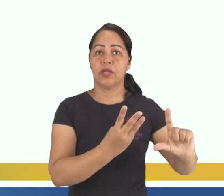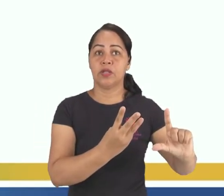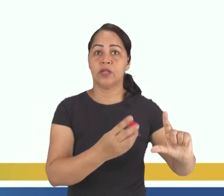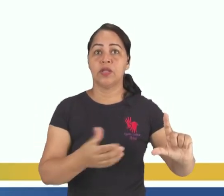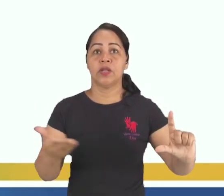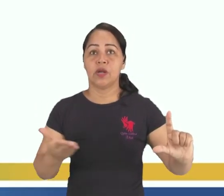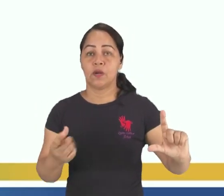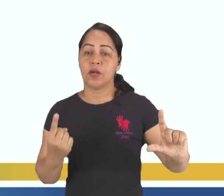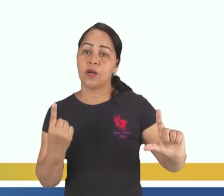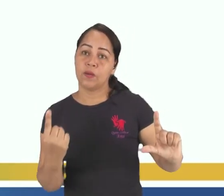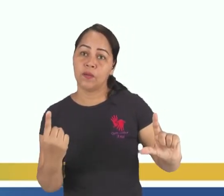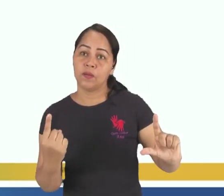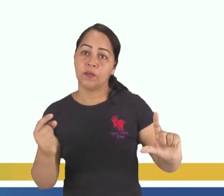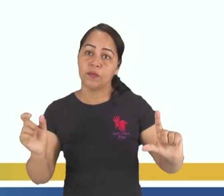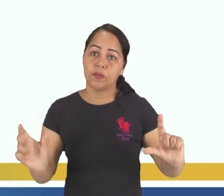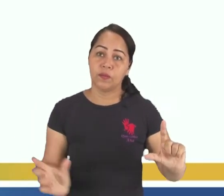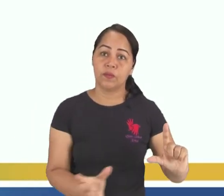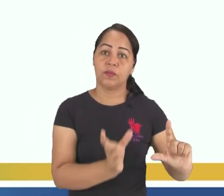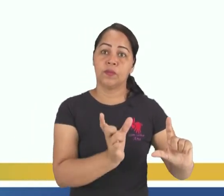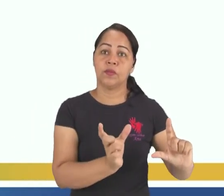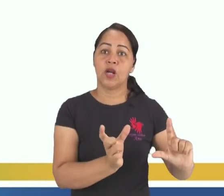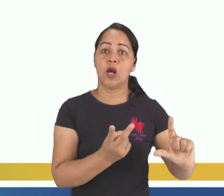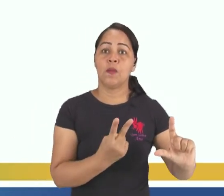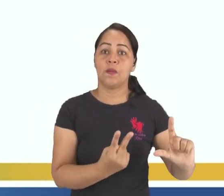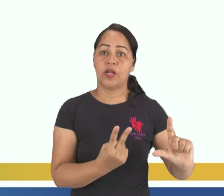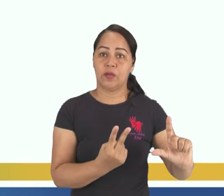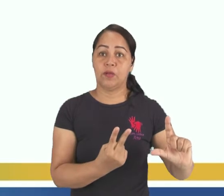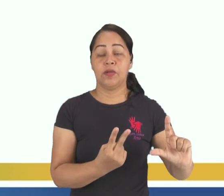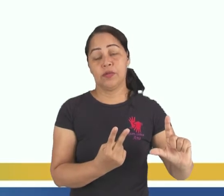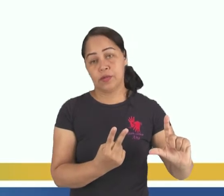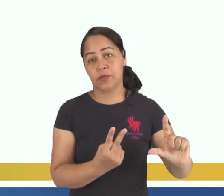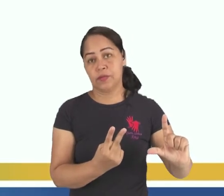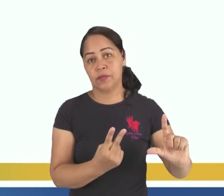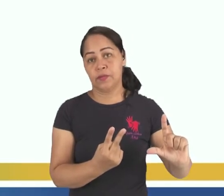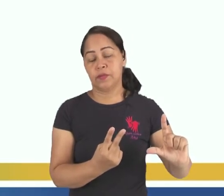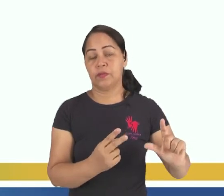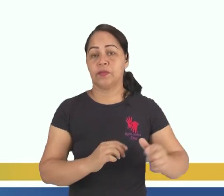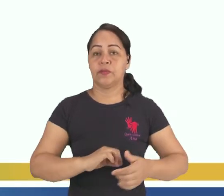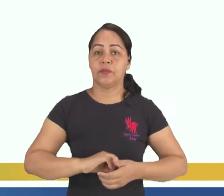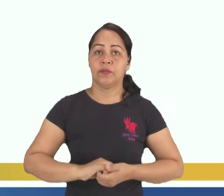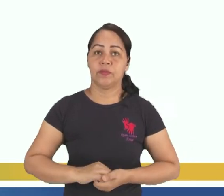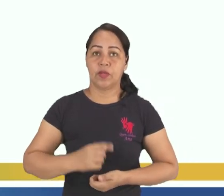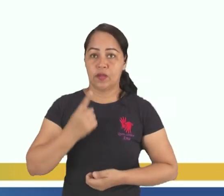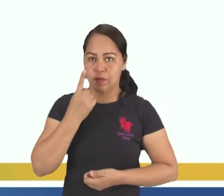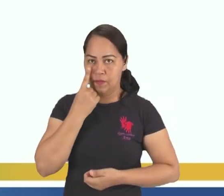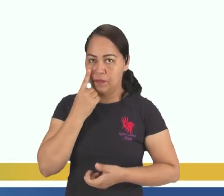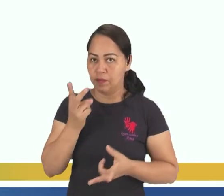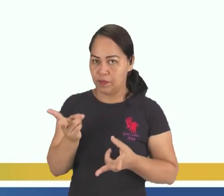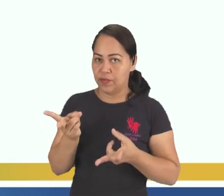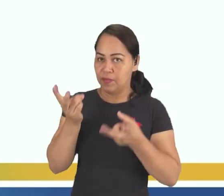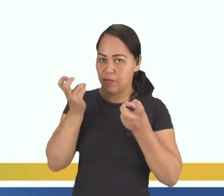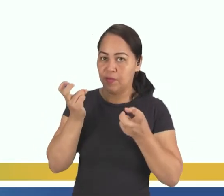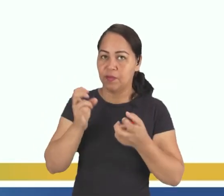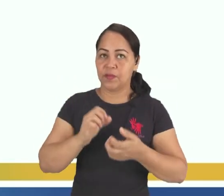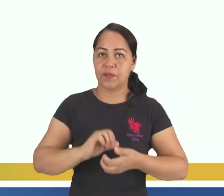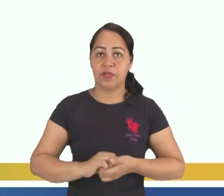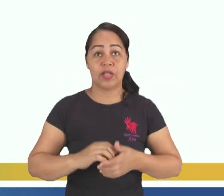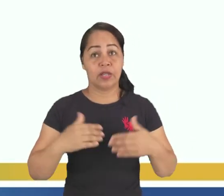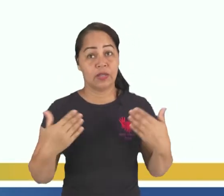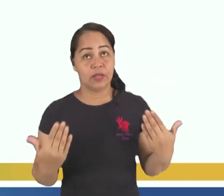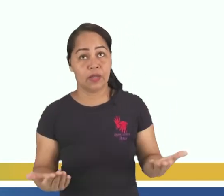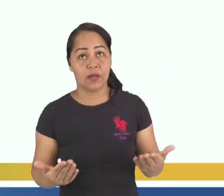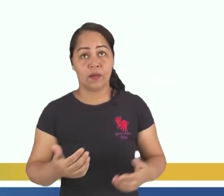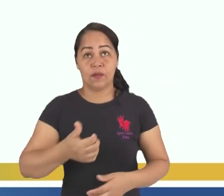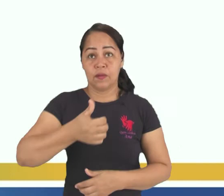dividir a mesma barra em 2 partes iguais e vou pintar só uma. Você já viu, né? 1/6